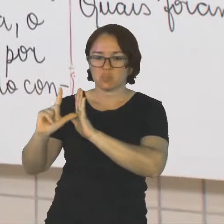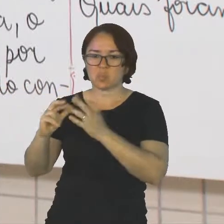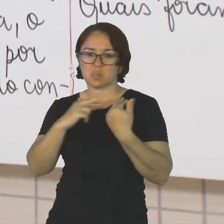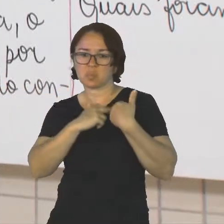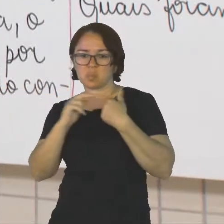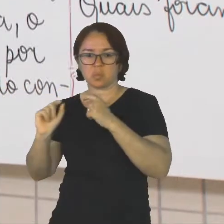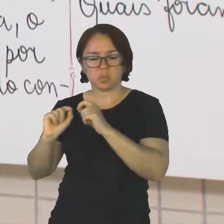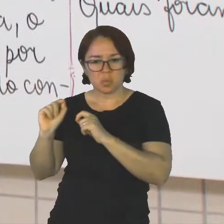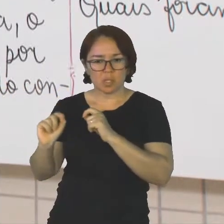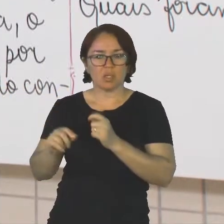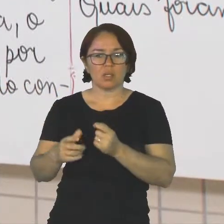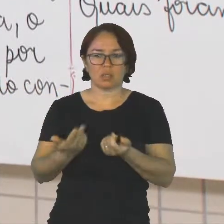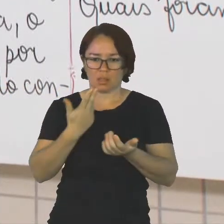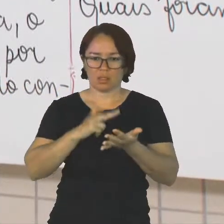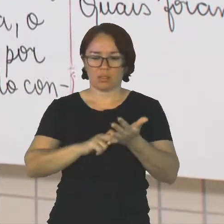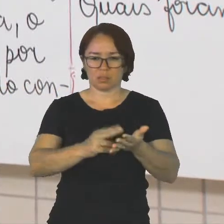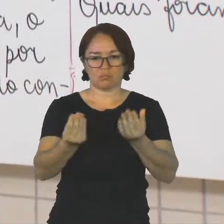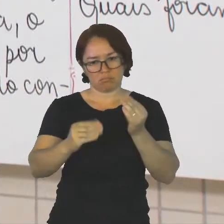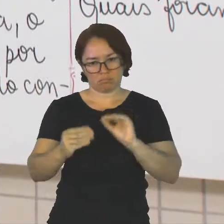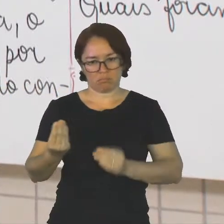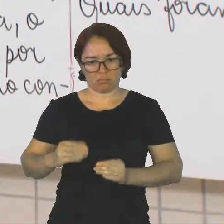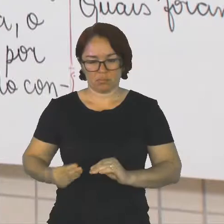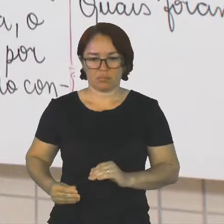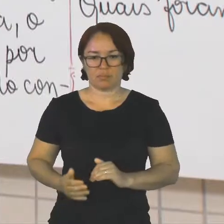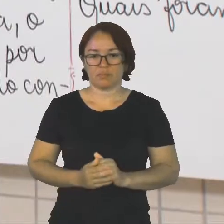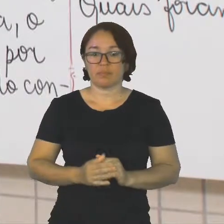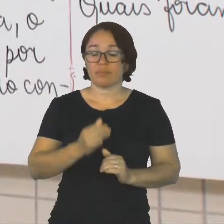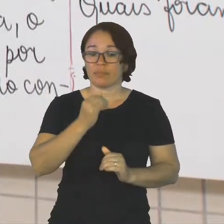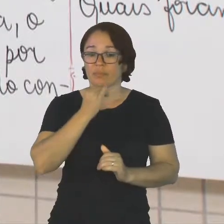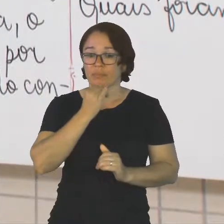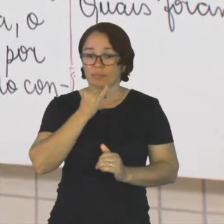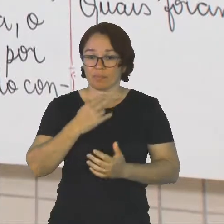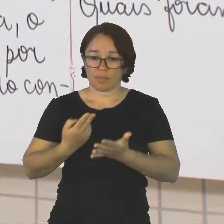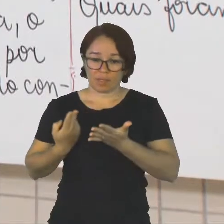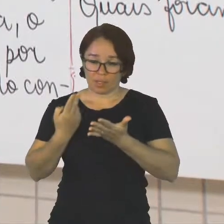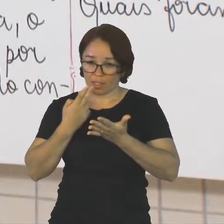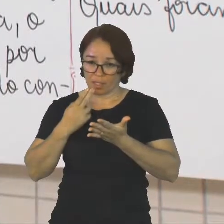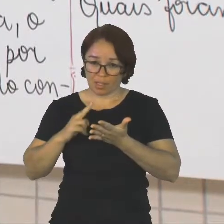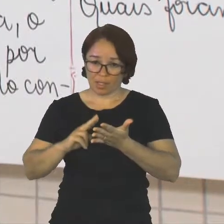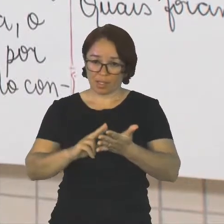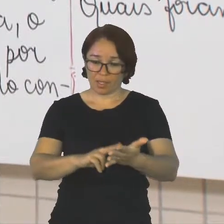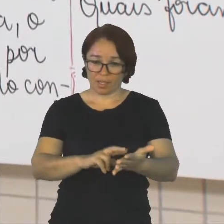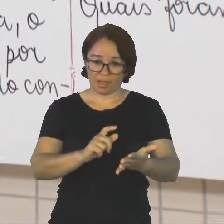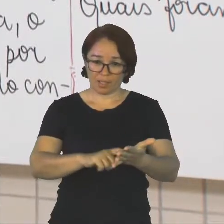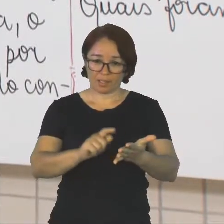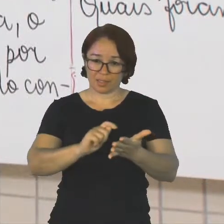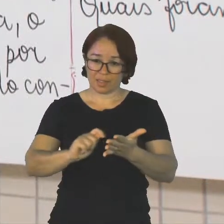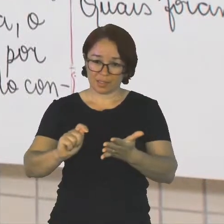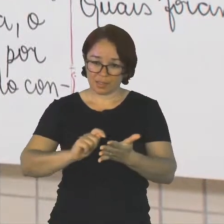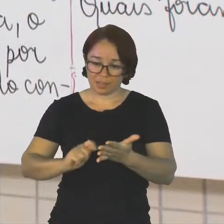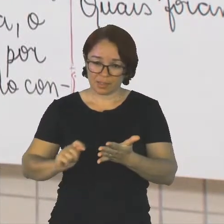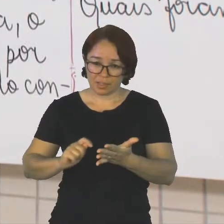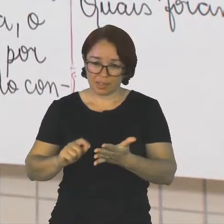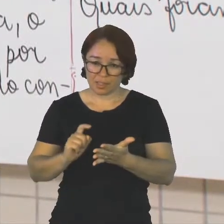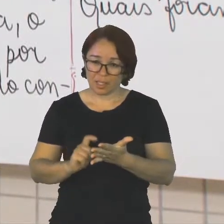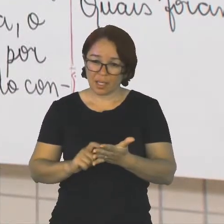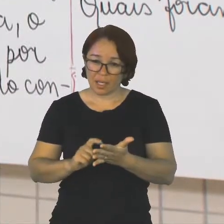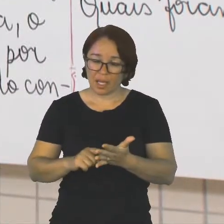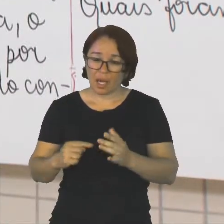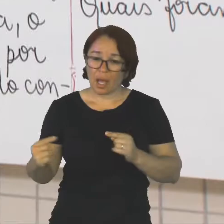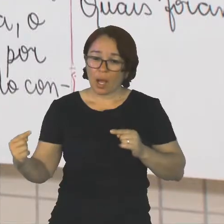de reclamação, ela foi escrita dentro de um contexto comercial. É